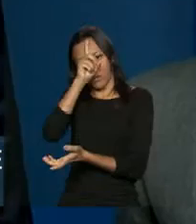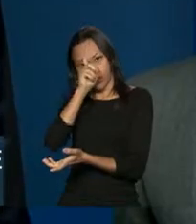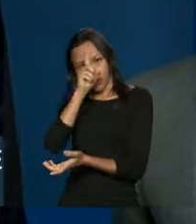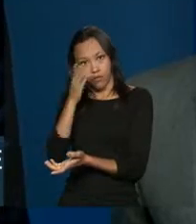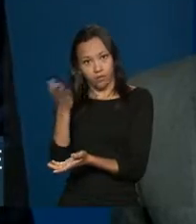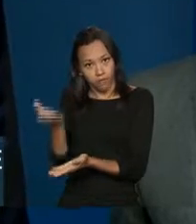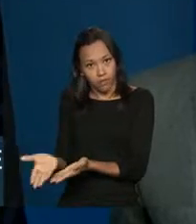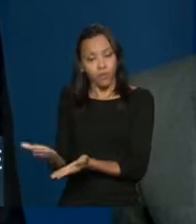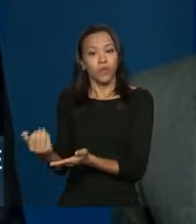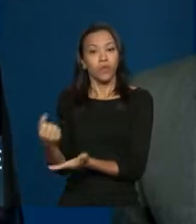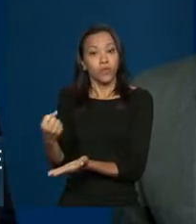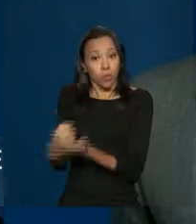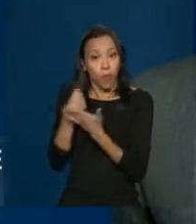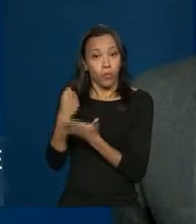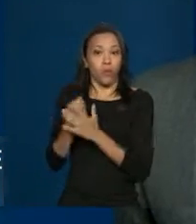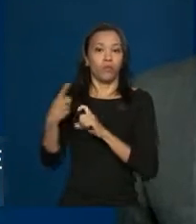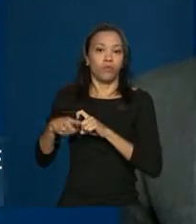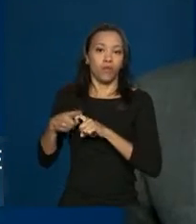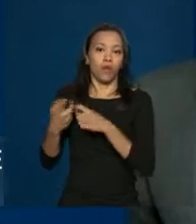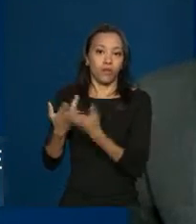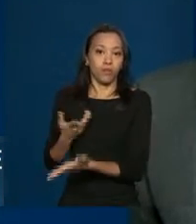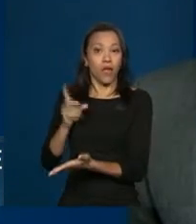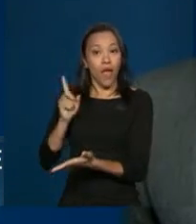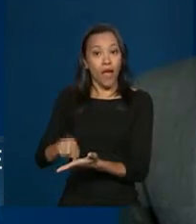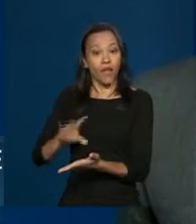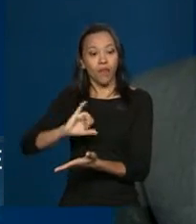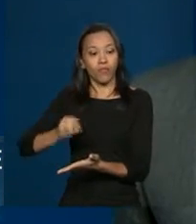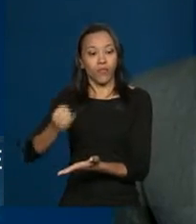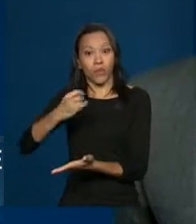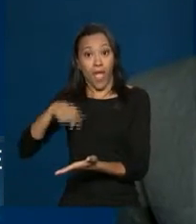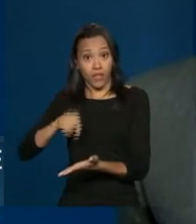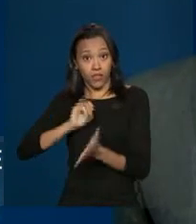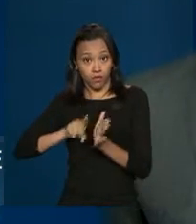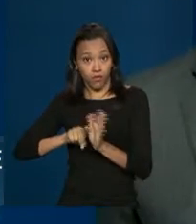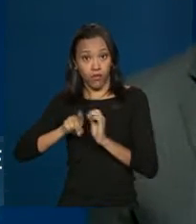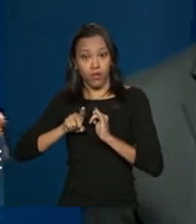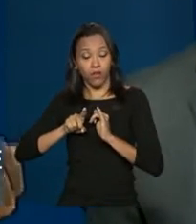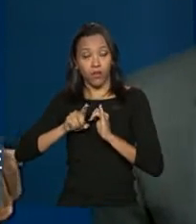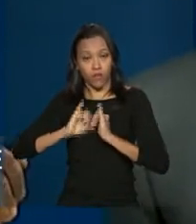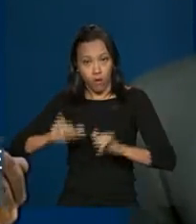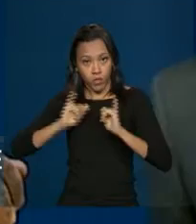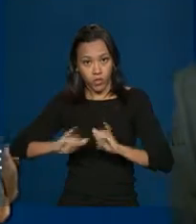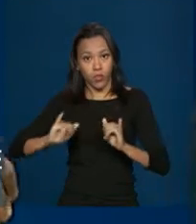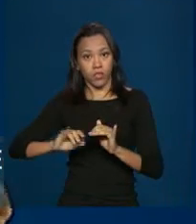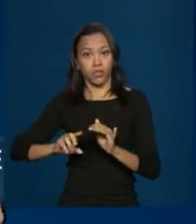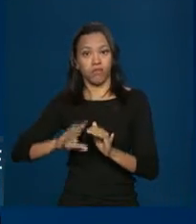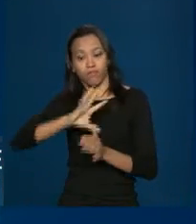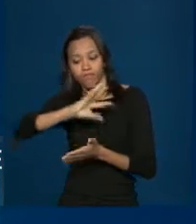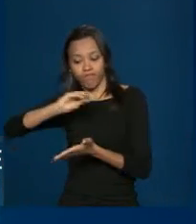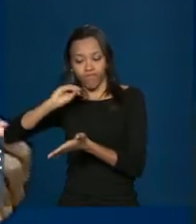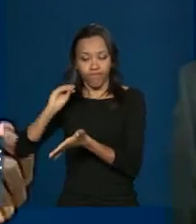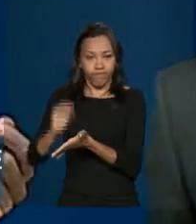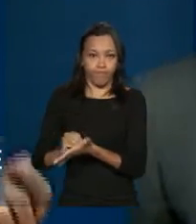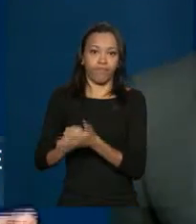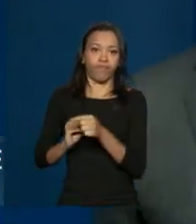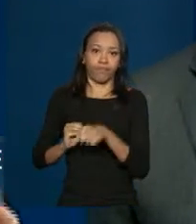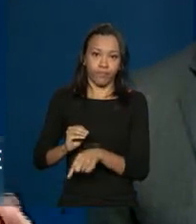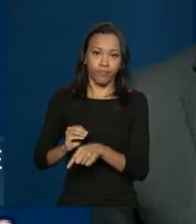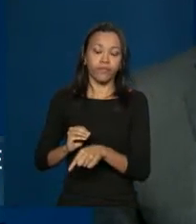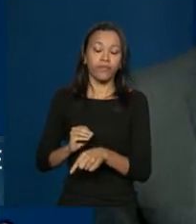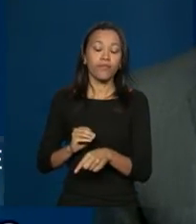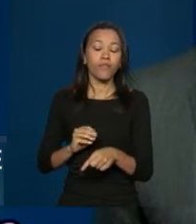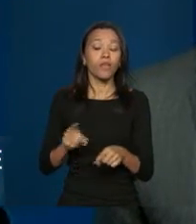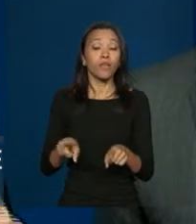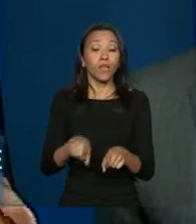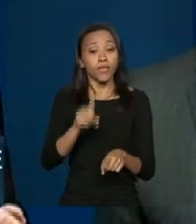o destaque que nós fizemos há pouco, mais indicativo, por ter a quantidade até maior de mulheres... Há um indicativo de